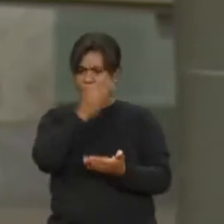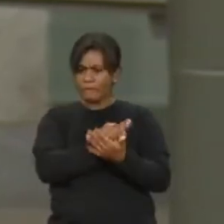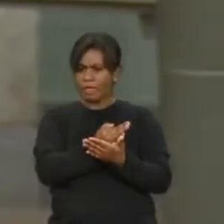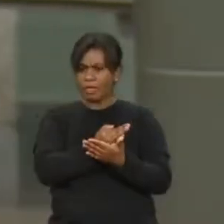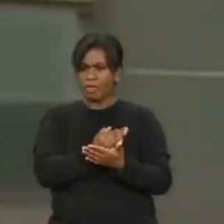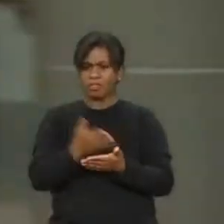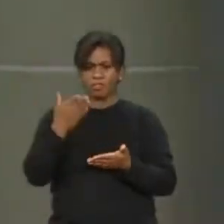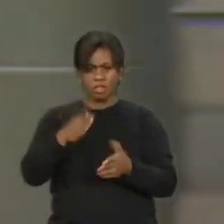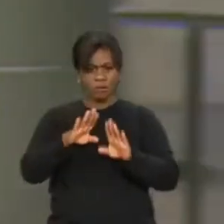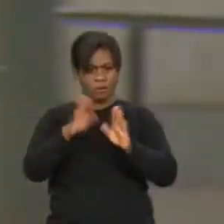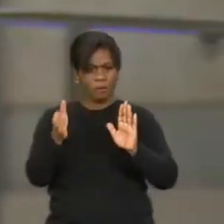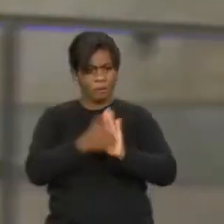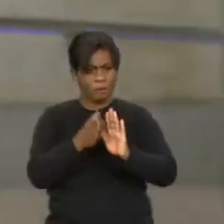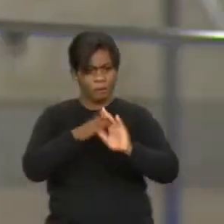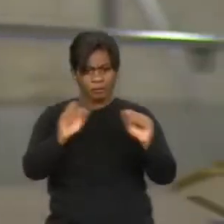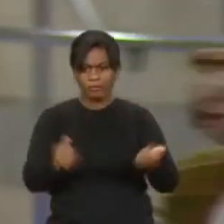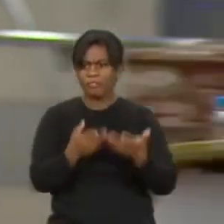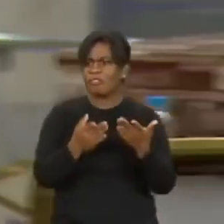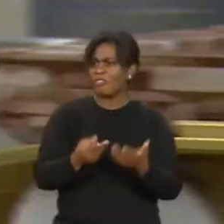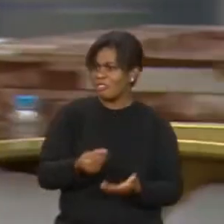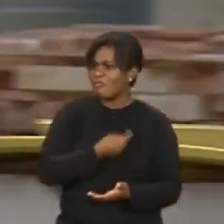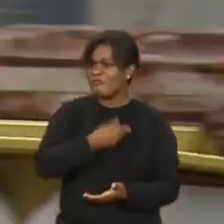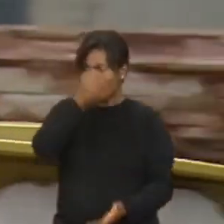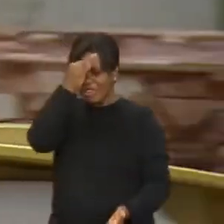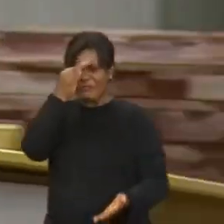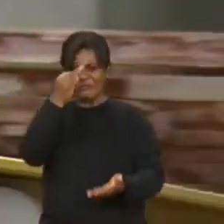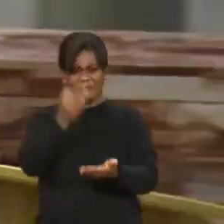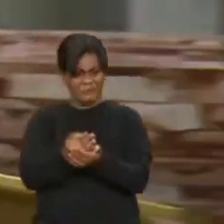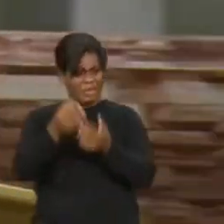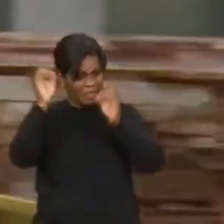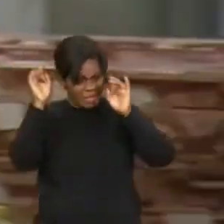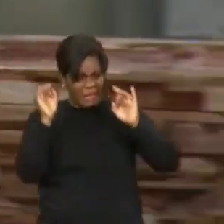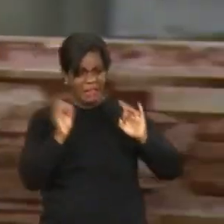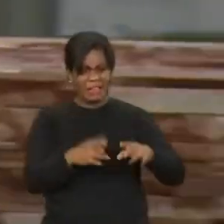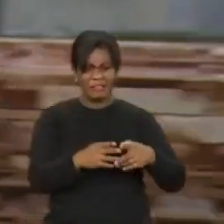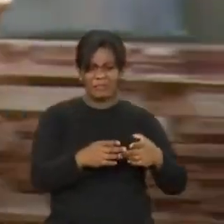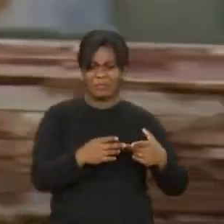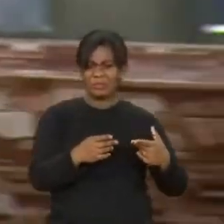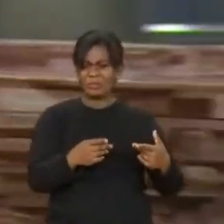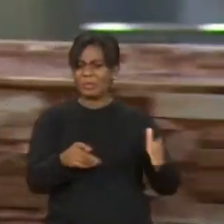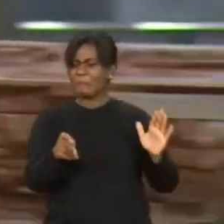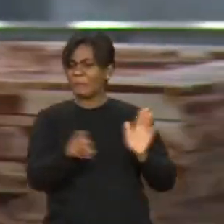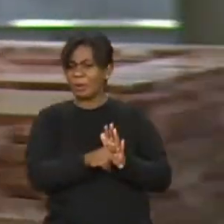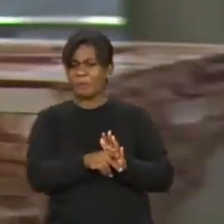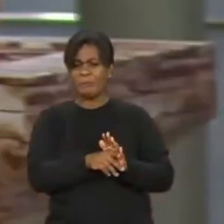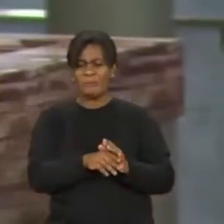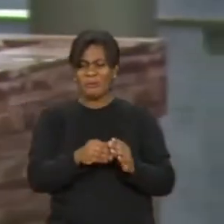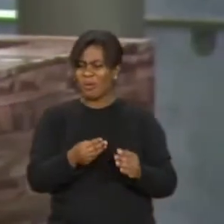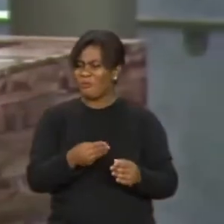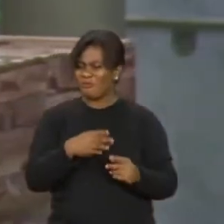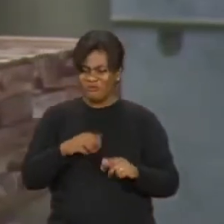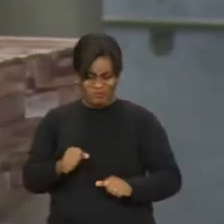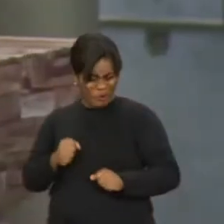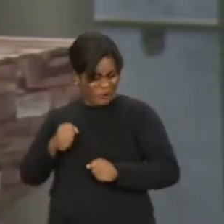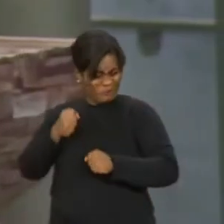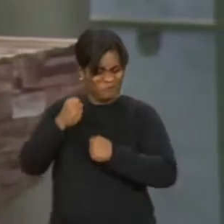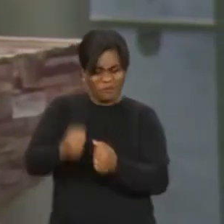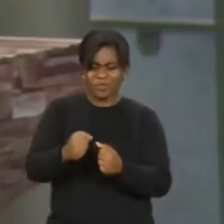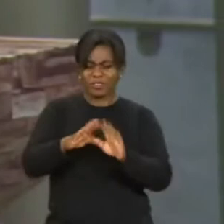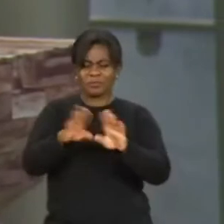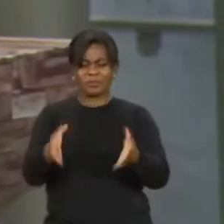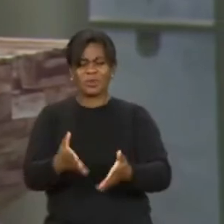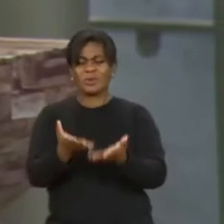Chegava a Fogueira Santa, eles viviam a fé, eles abriam mão de coisas para eles colocavam tudo no altar, eles tiravam